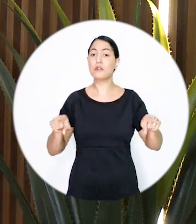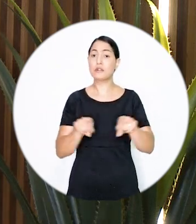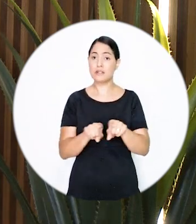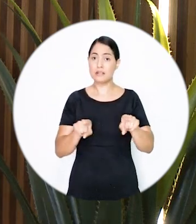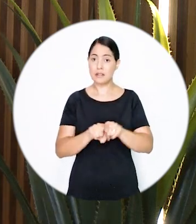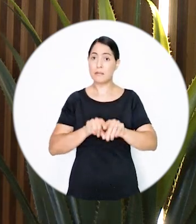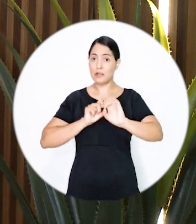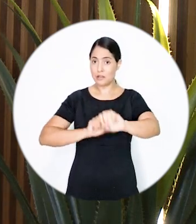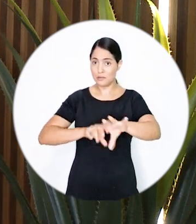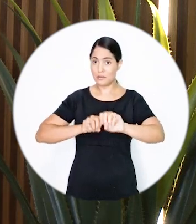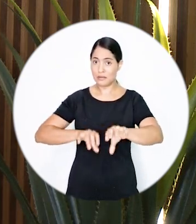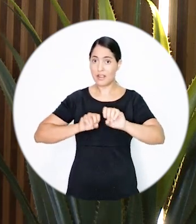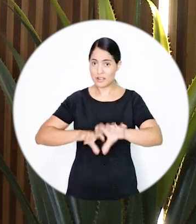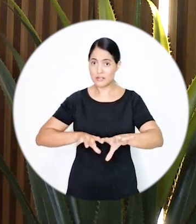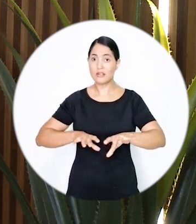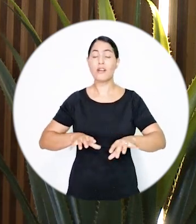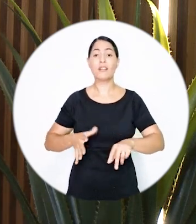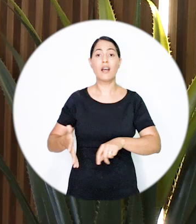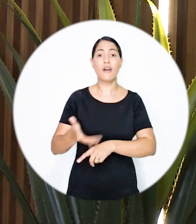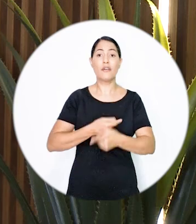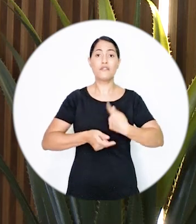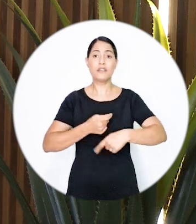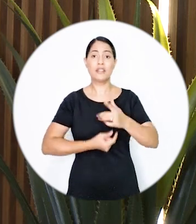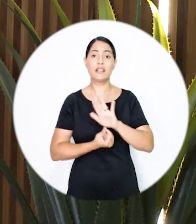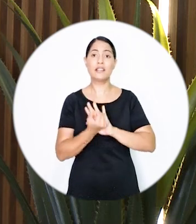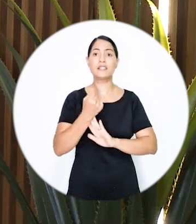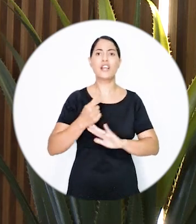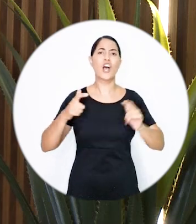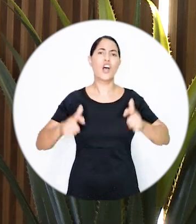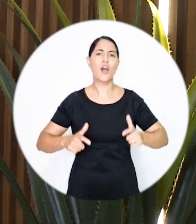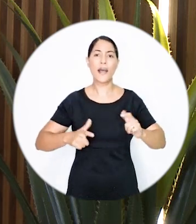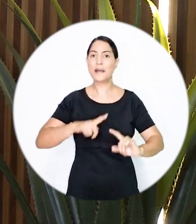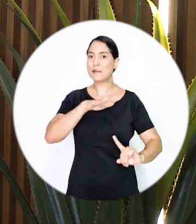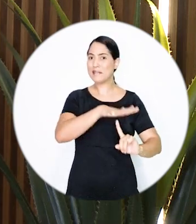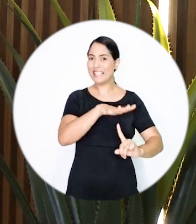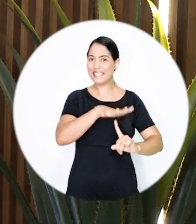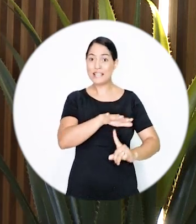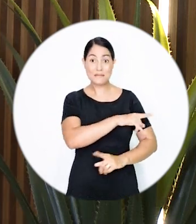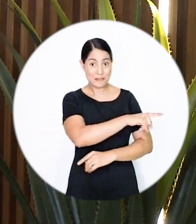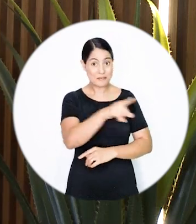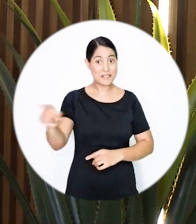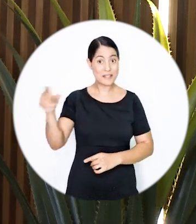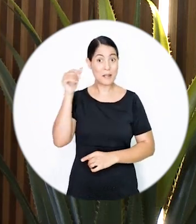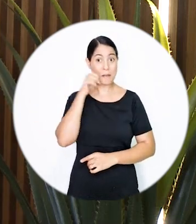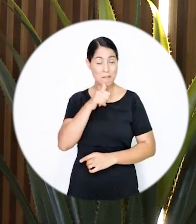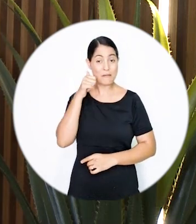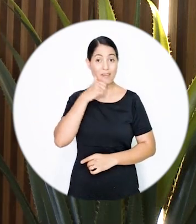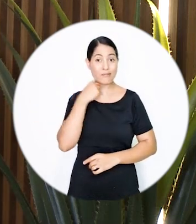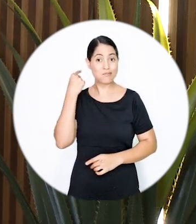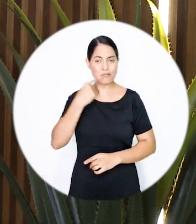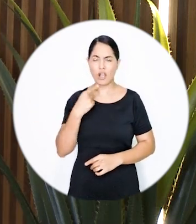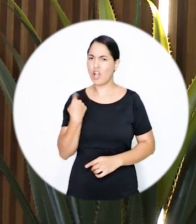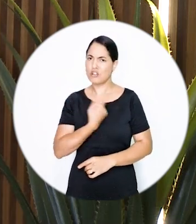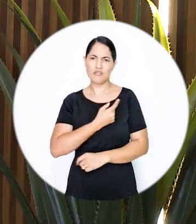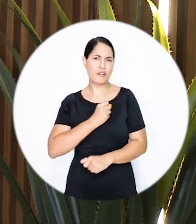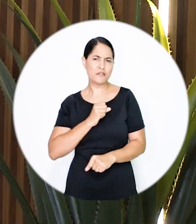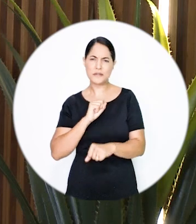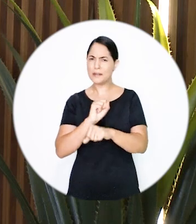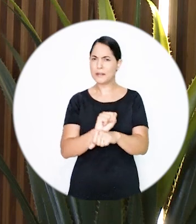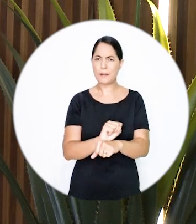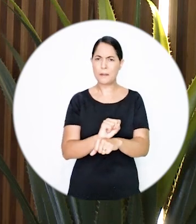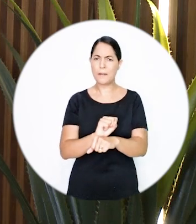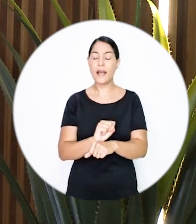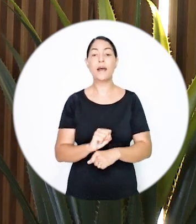área jurídica, educacional, quanto da área financeira. Vai ser uma feira voltada para você, mulher